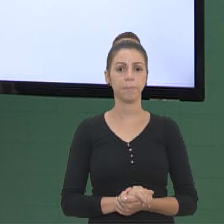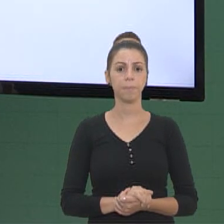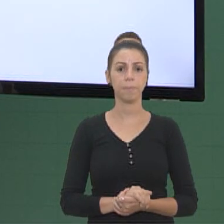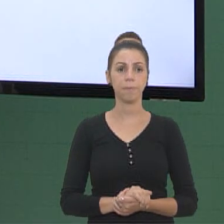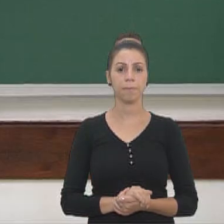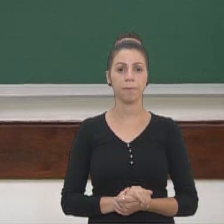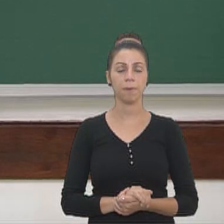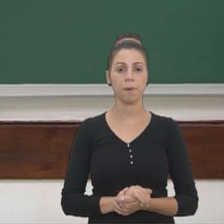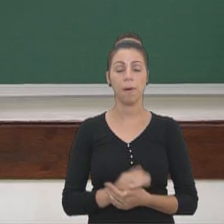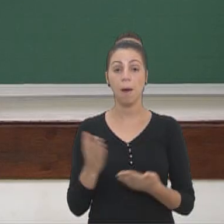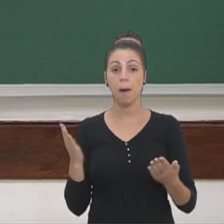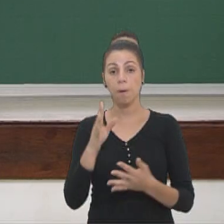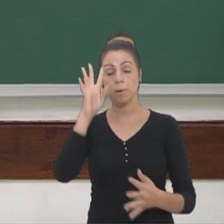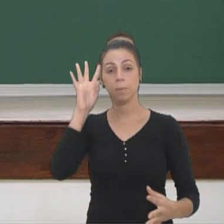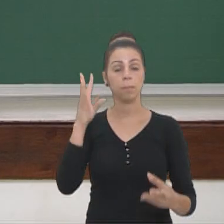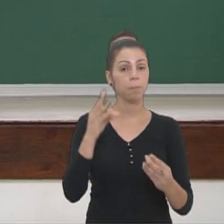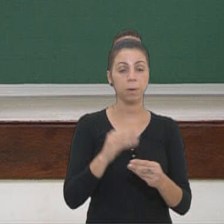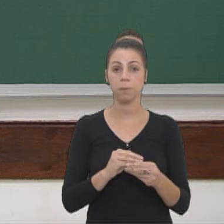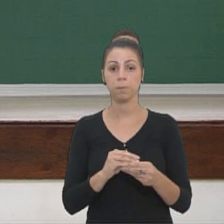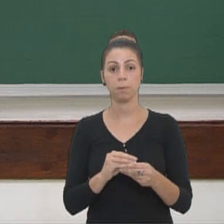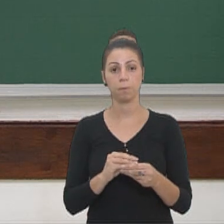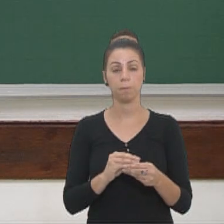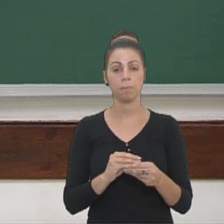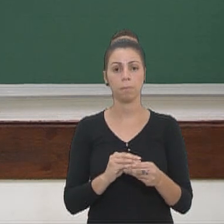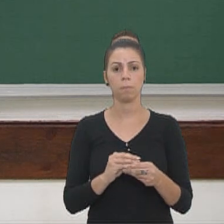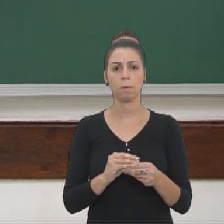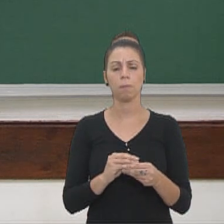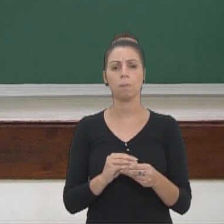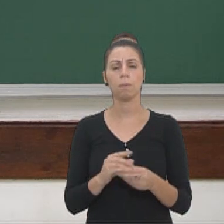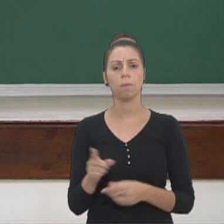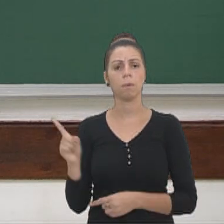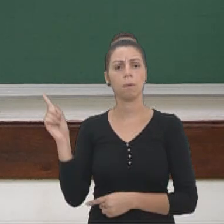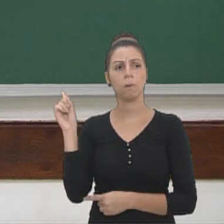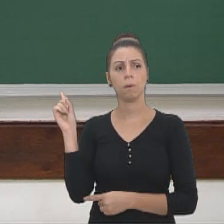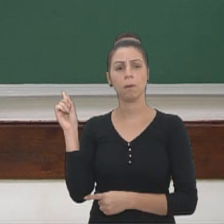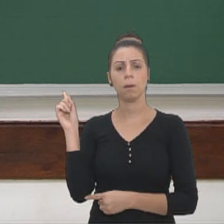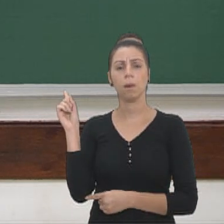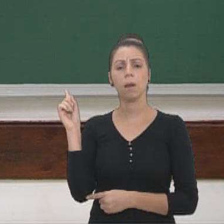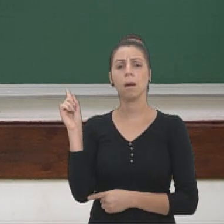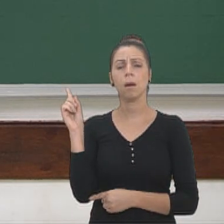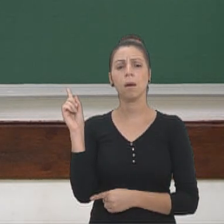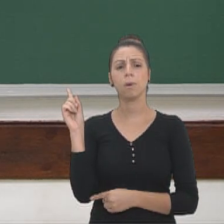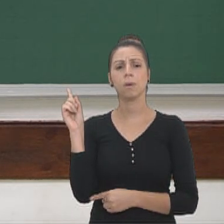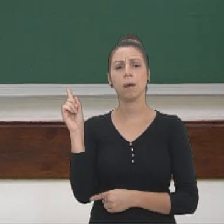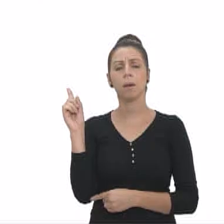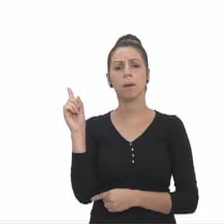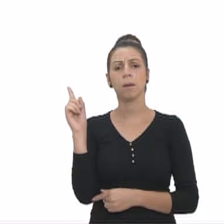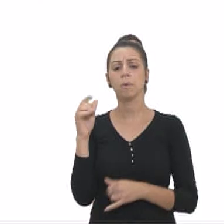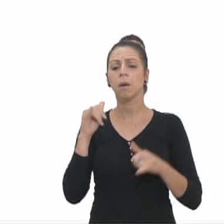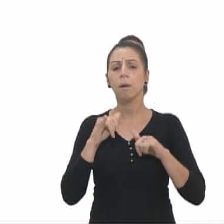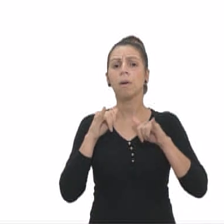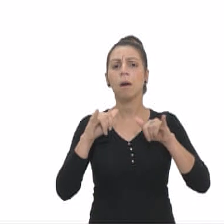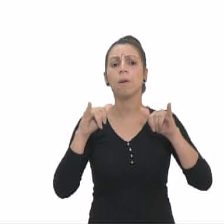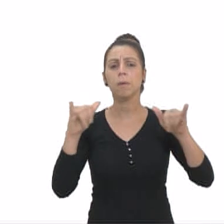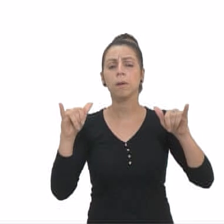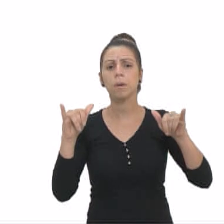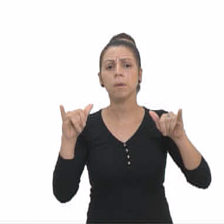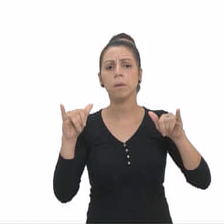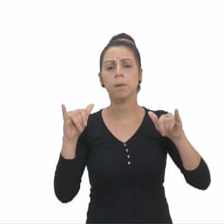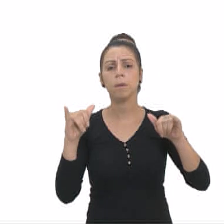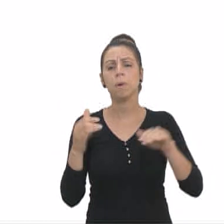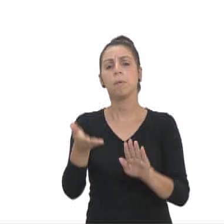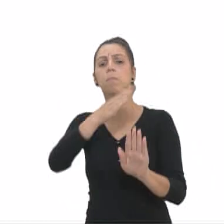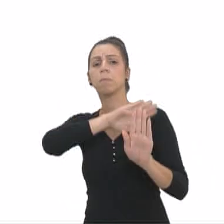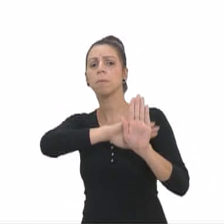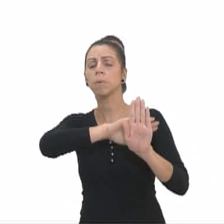Vamos fazer uma interpretação. Qual é o mensaje ou la moraleja por